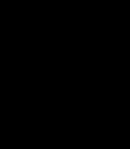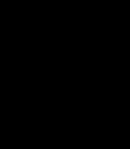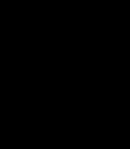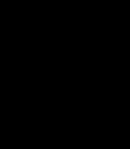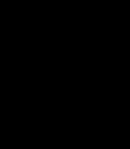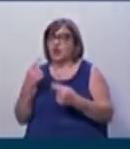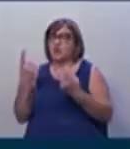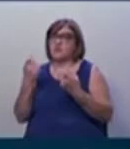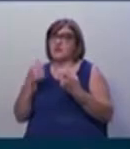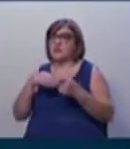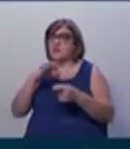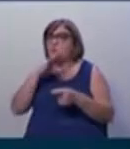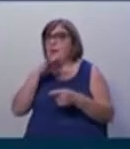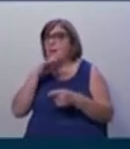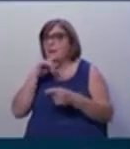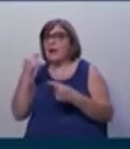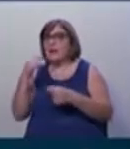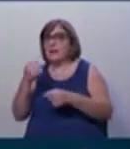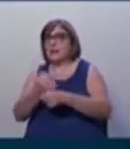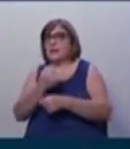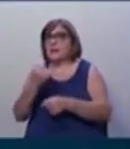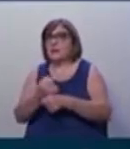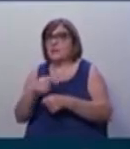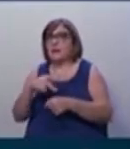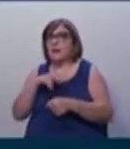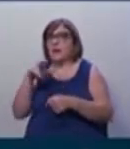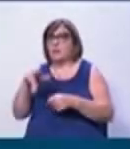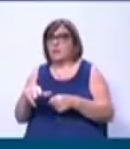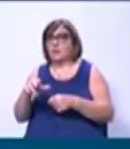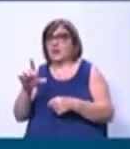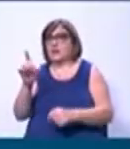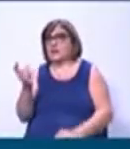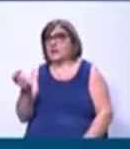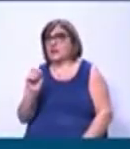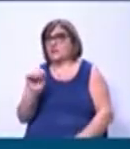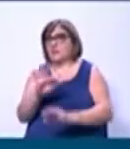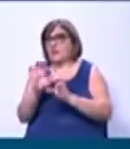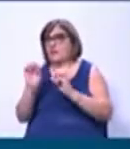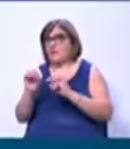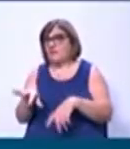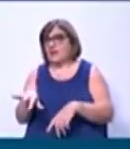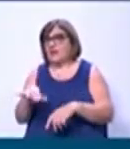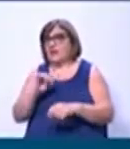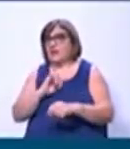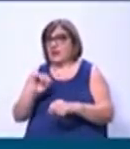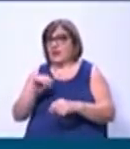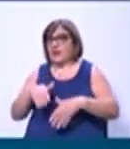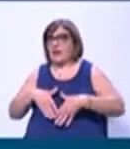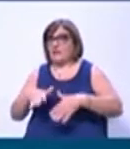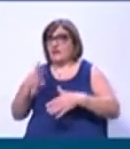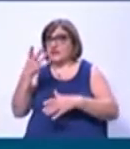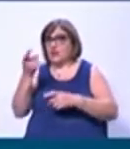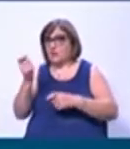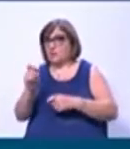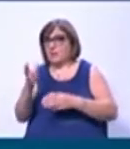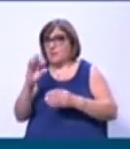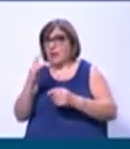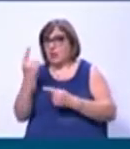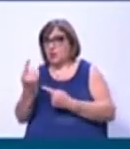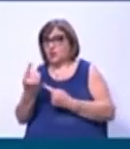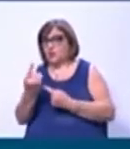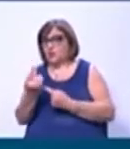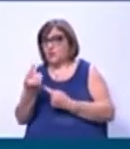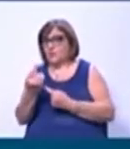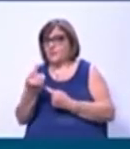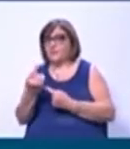Nós precisamos que as mamães estejam a trabalhar em Portugal ao fim dos 6 meses, não é, de licença, de 5 meses mais um, e portanto as ao